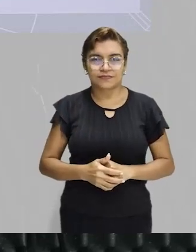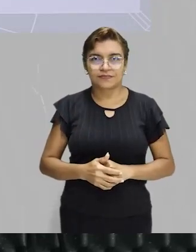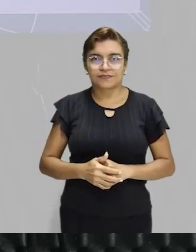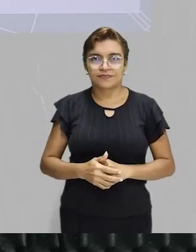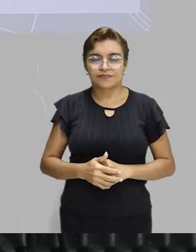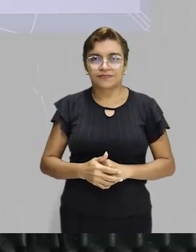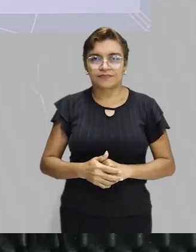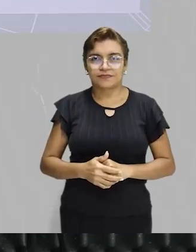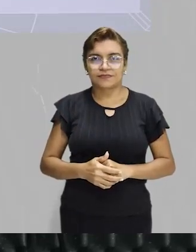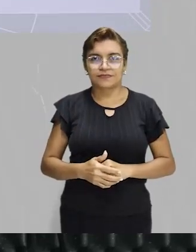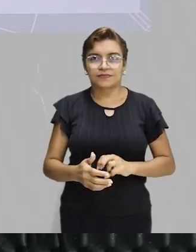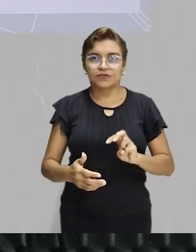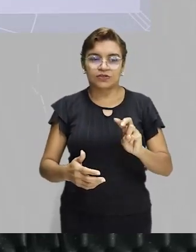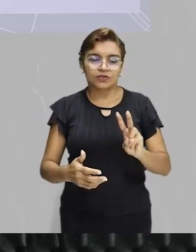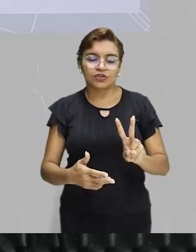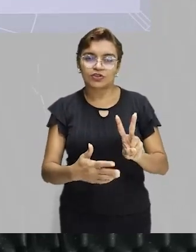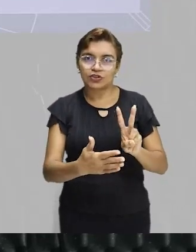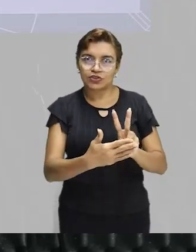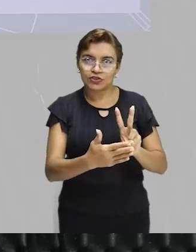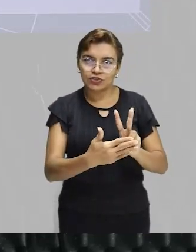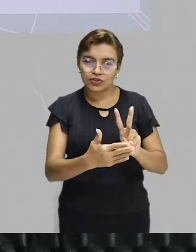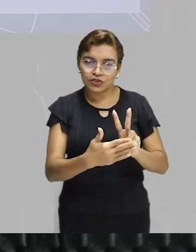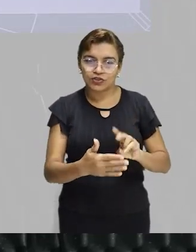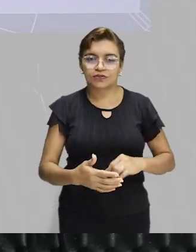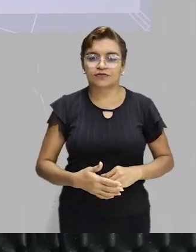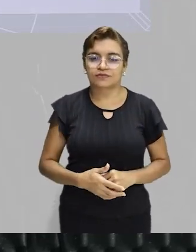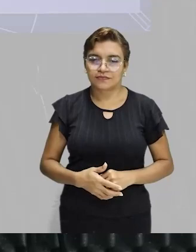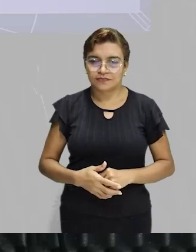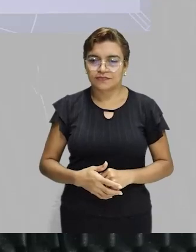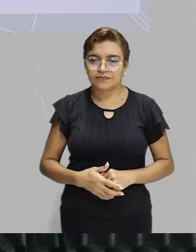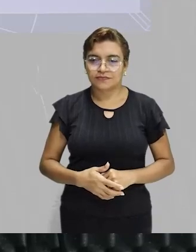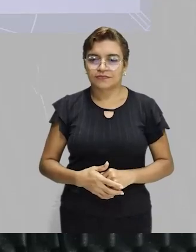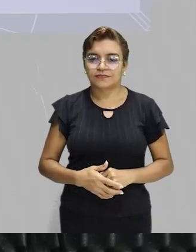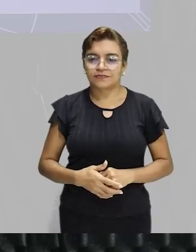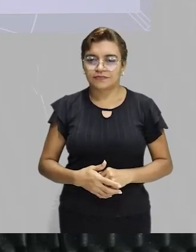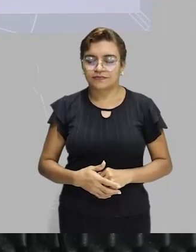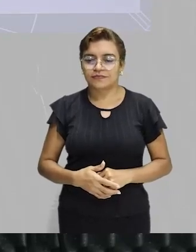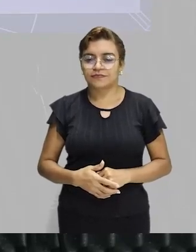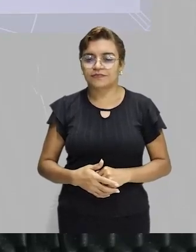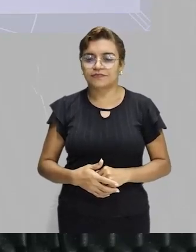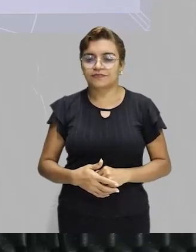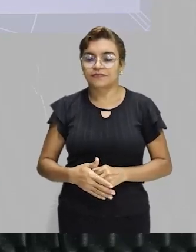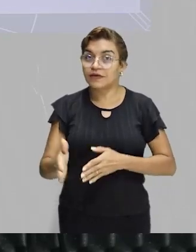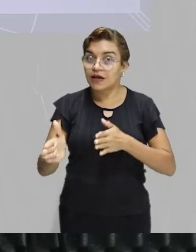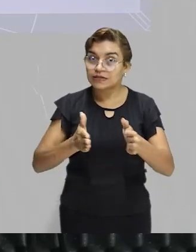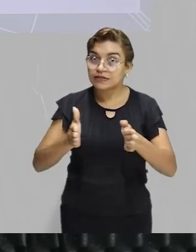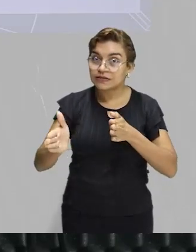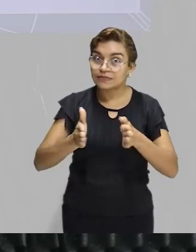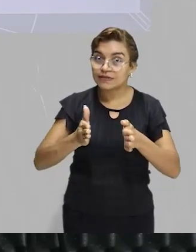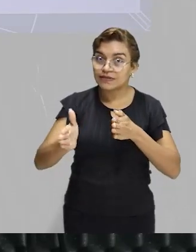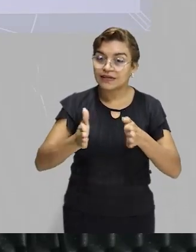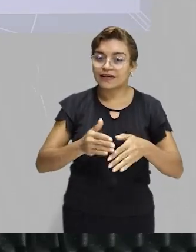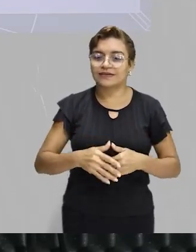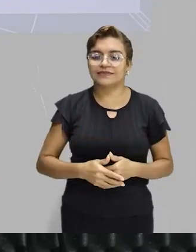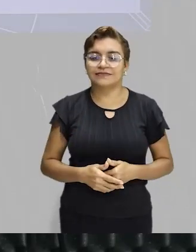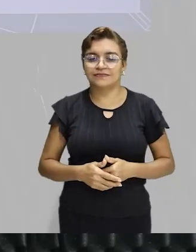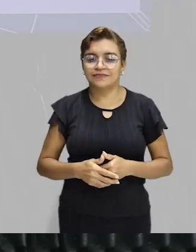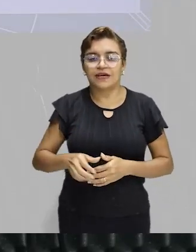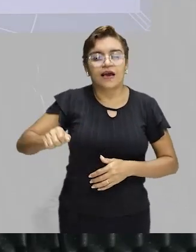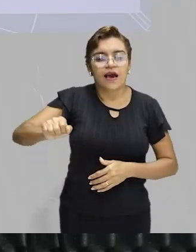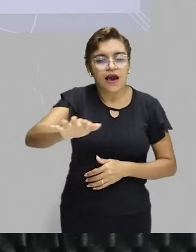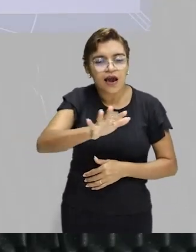indígenas. Coastal, costa. Accessible, acessível. Areas,